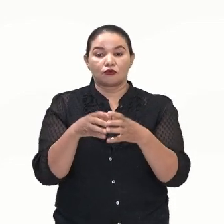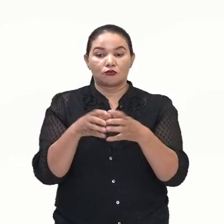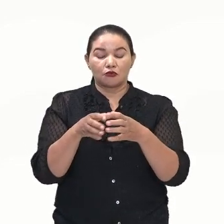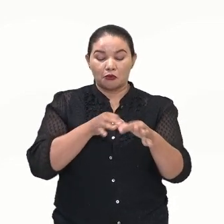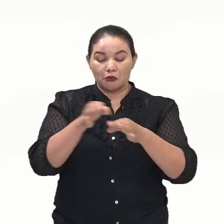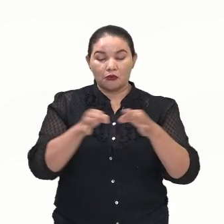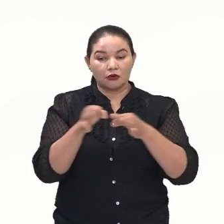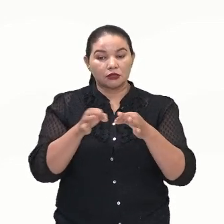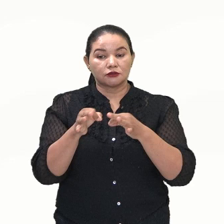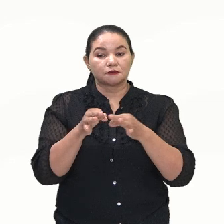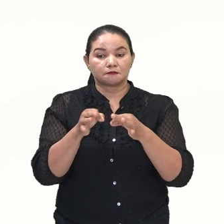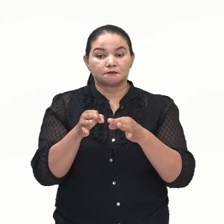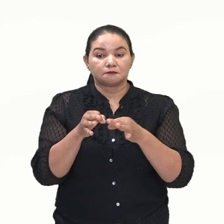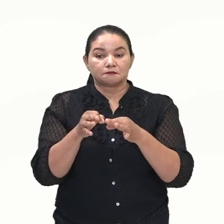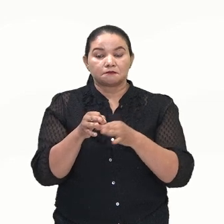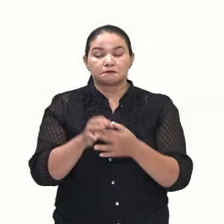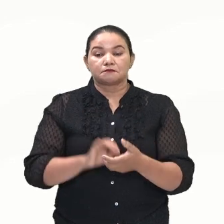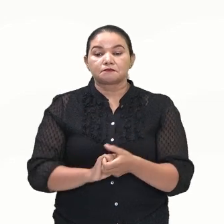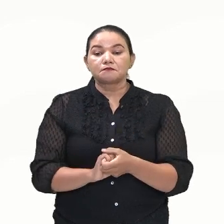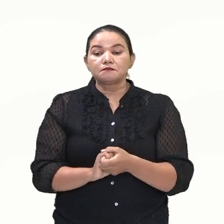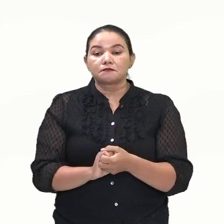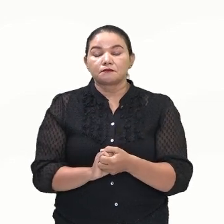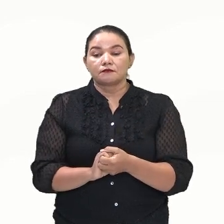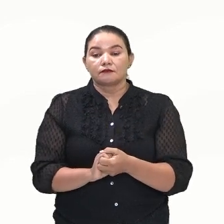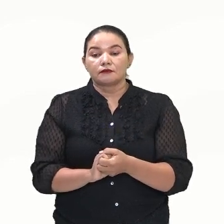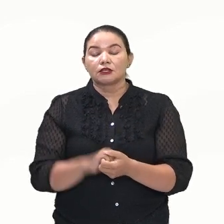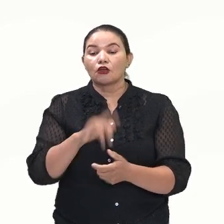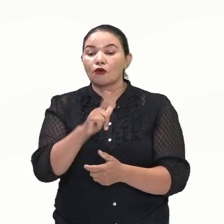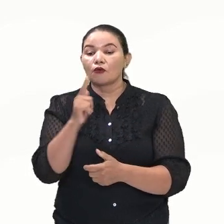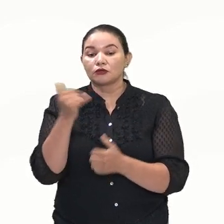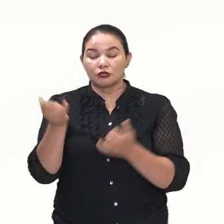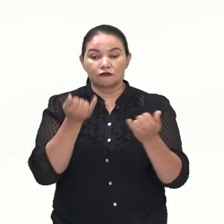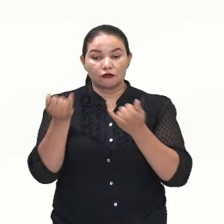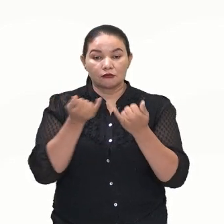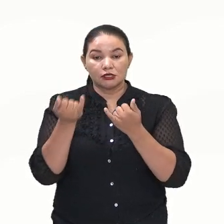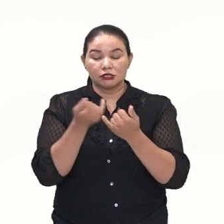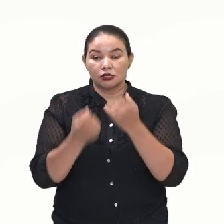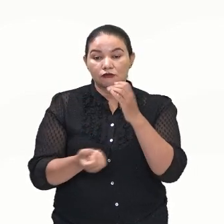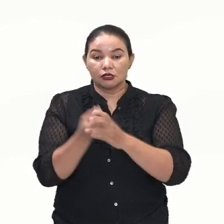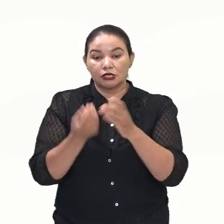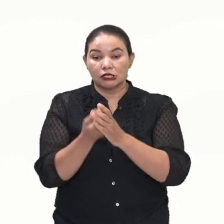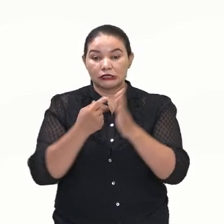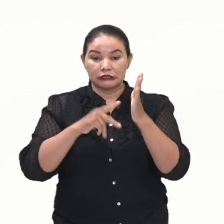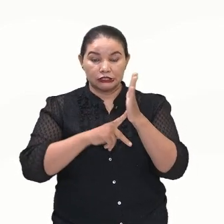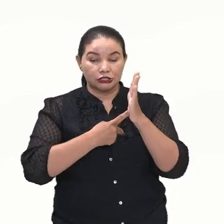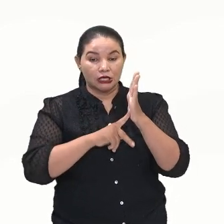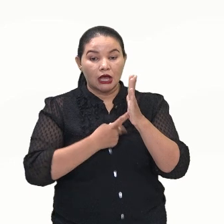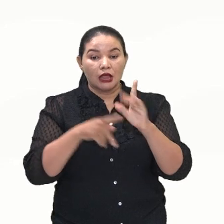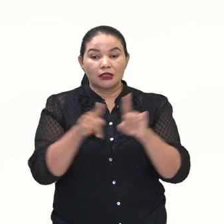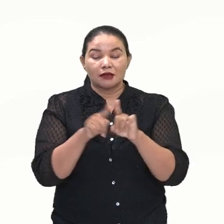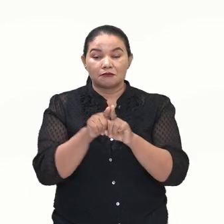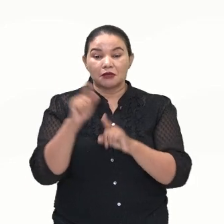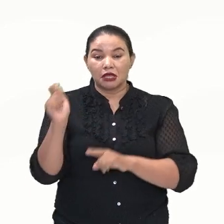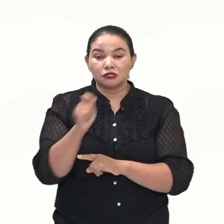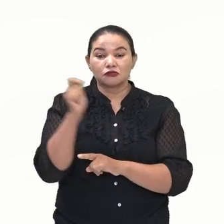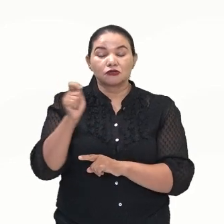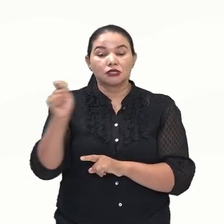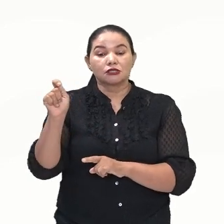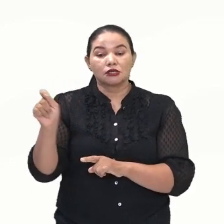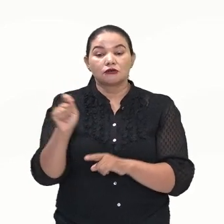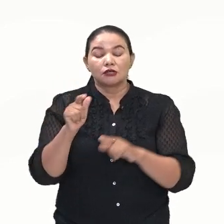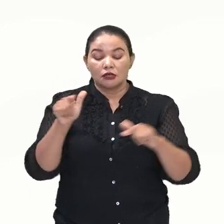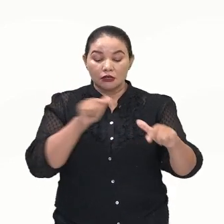cartismo, certo? Vamos ter também formação de sindicatos e associações de